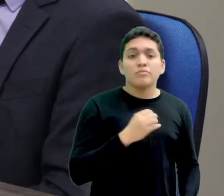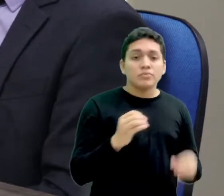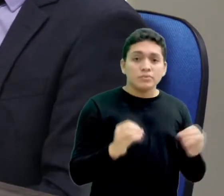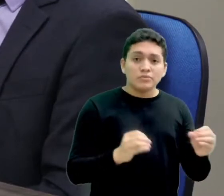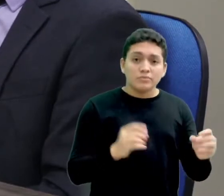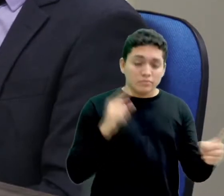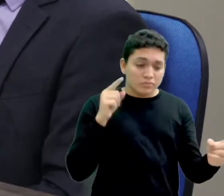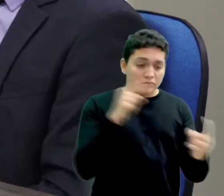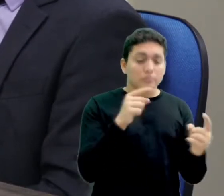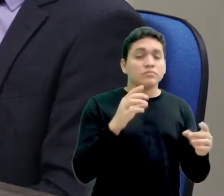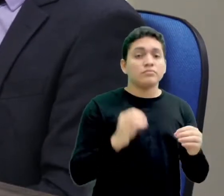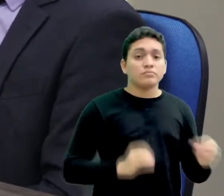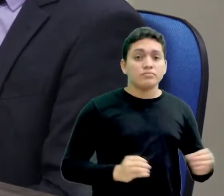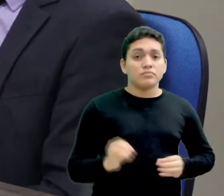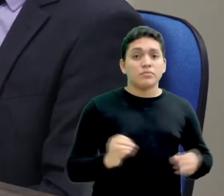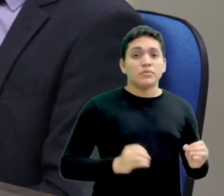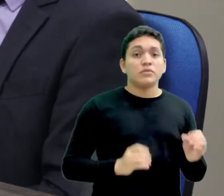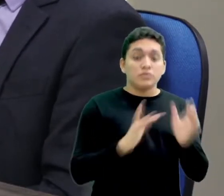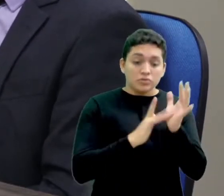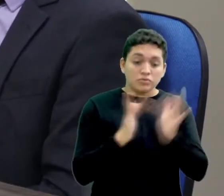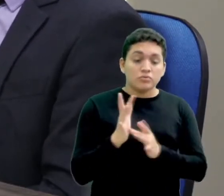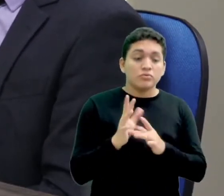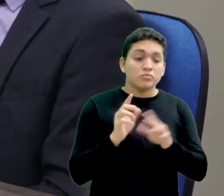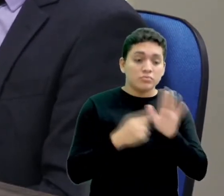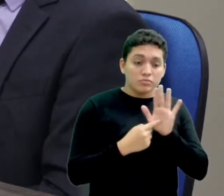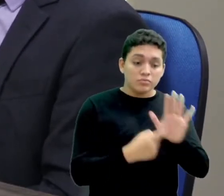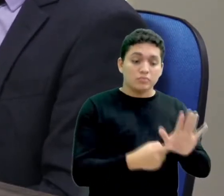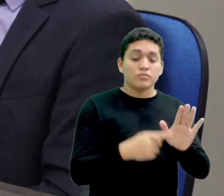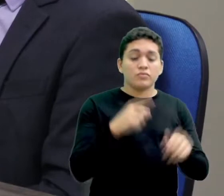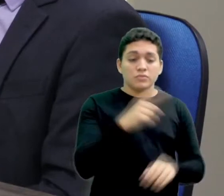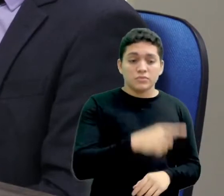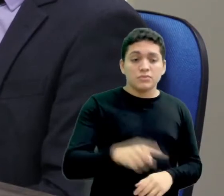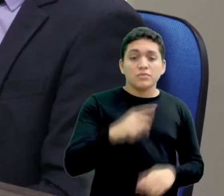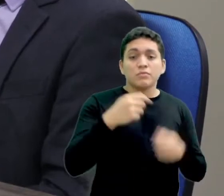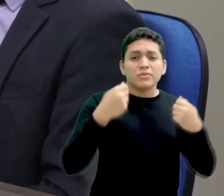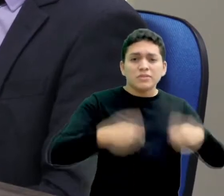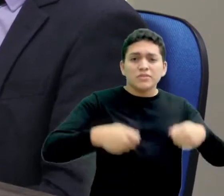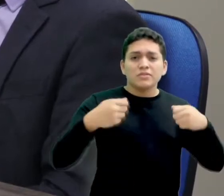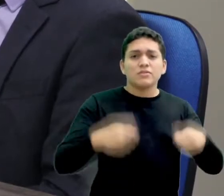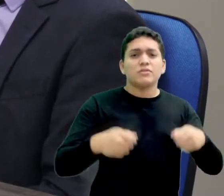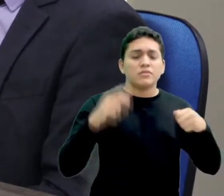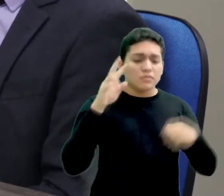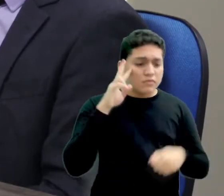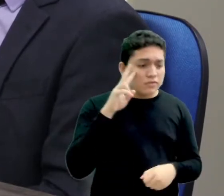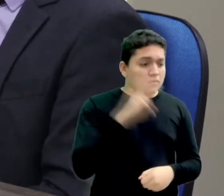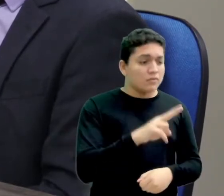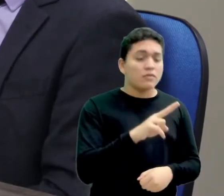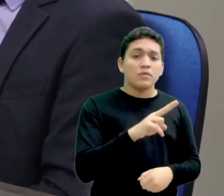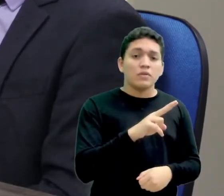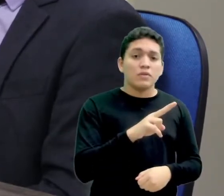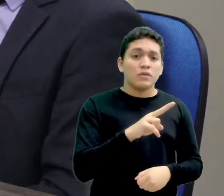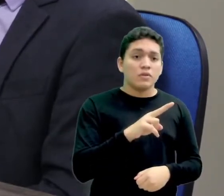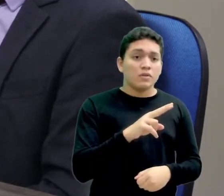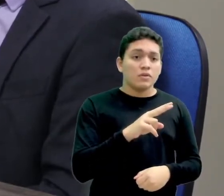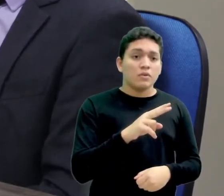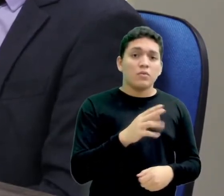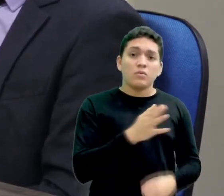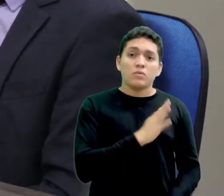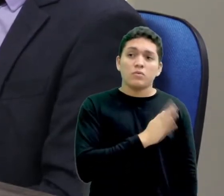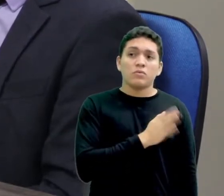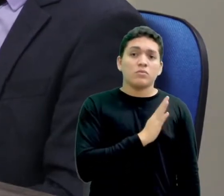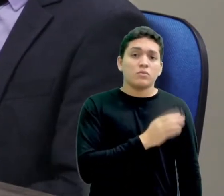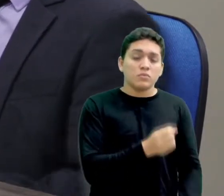vem mostrar e dizer, olha, vocês precisam olhar para o sentimento, precisam olhar para o coração, porque é